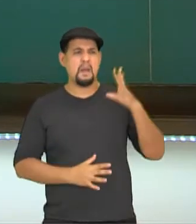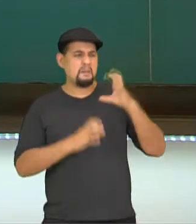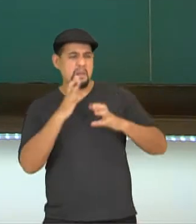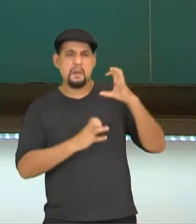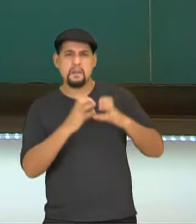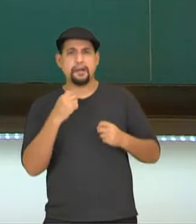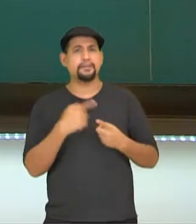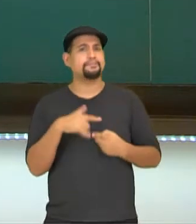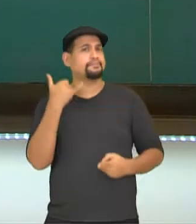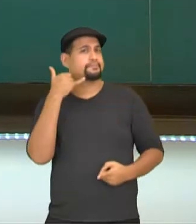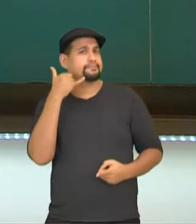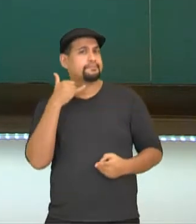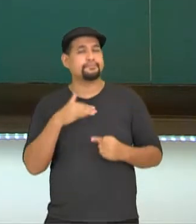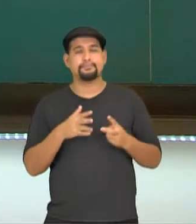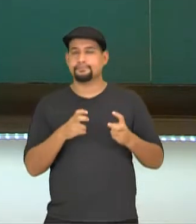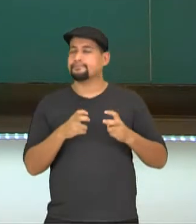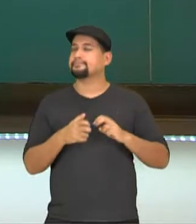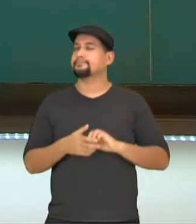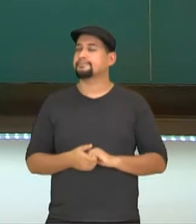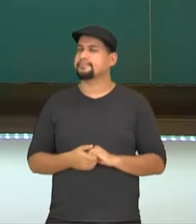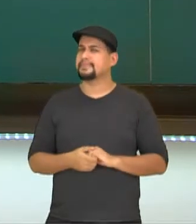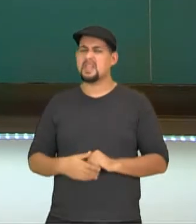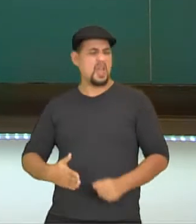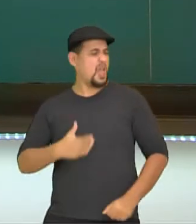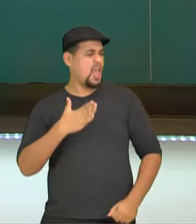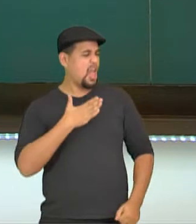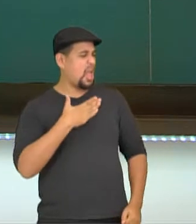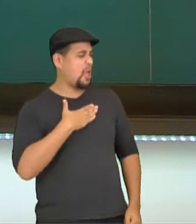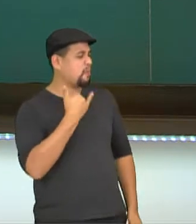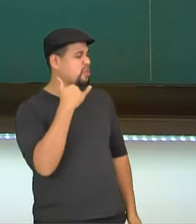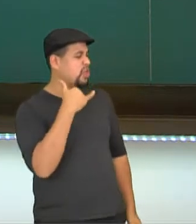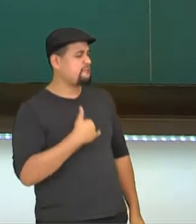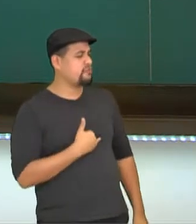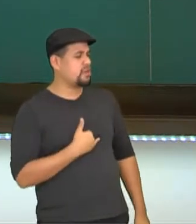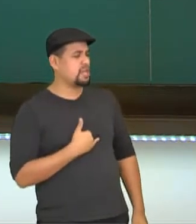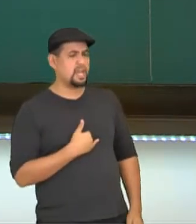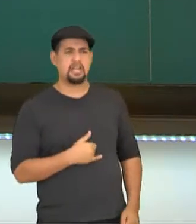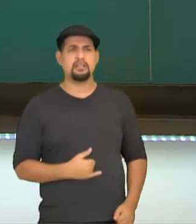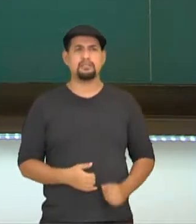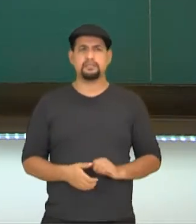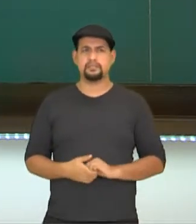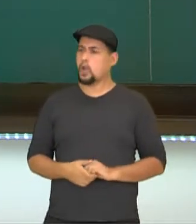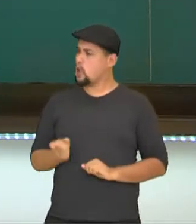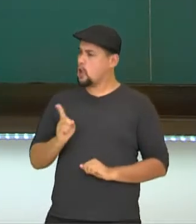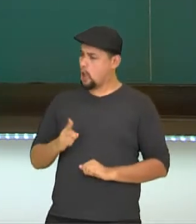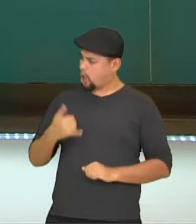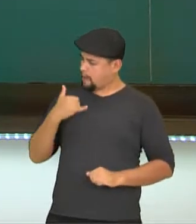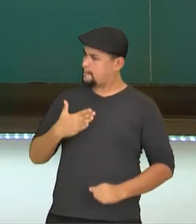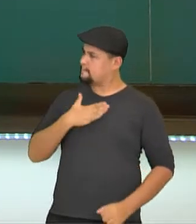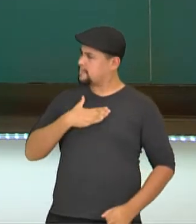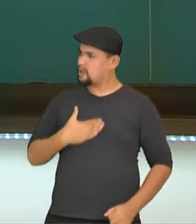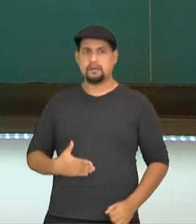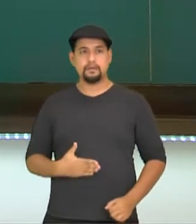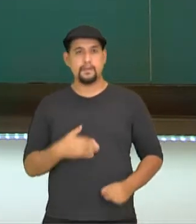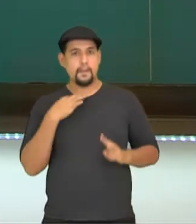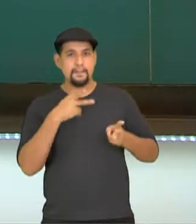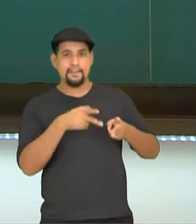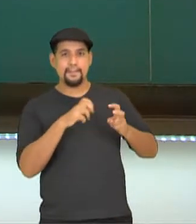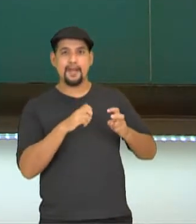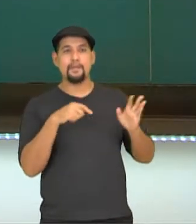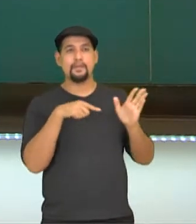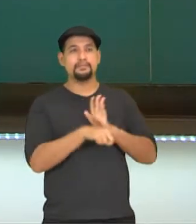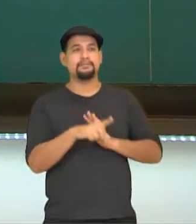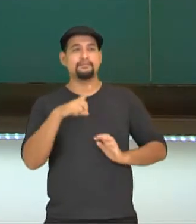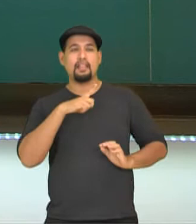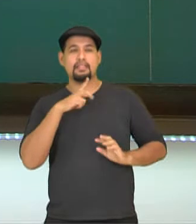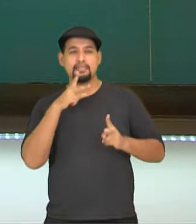aí o que dizem. Este es mi móvil, no el móvil es mío. Observem aí a pergunta que